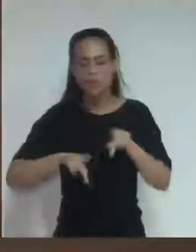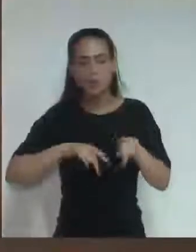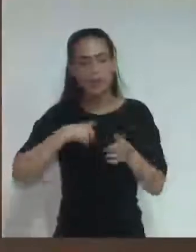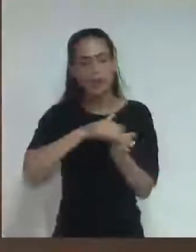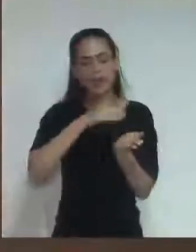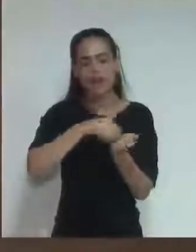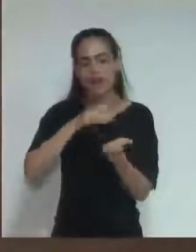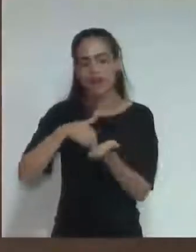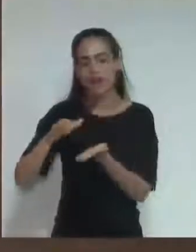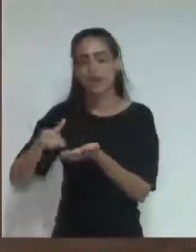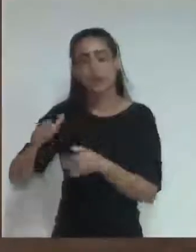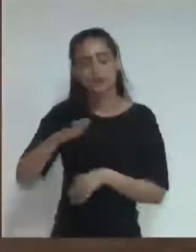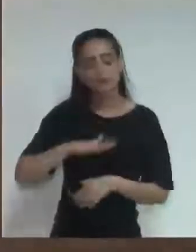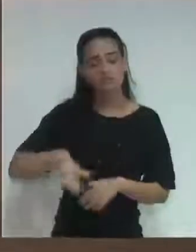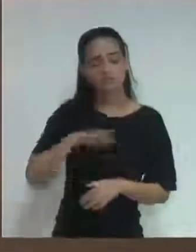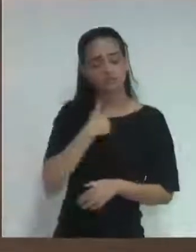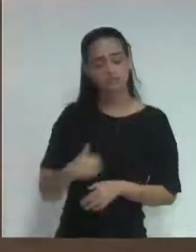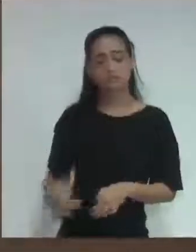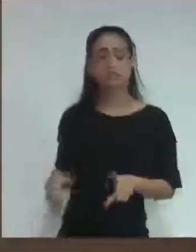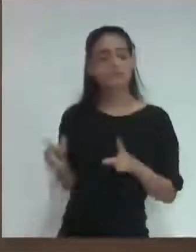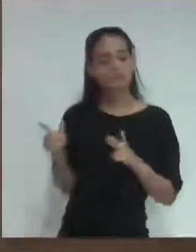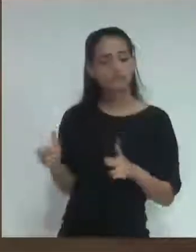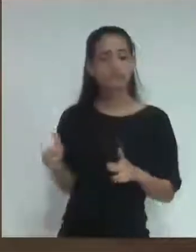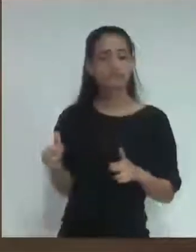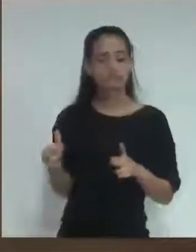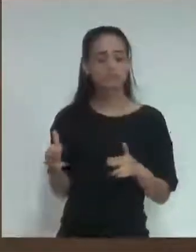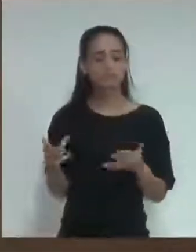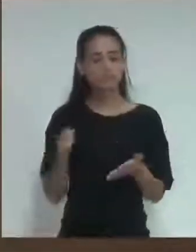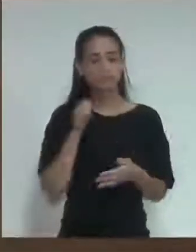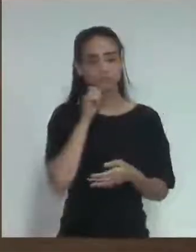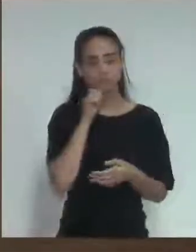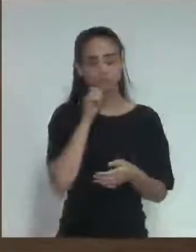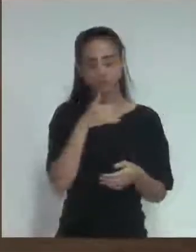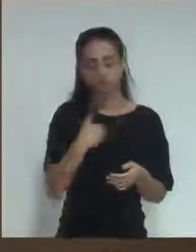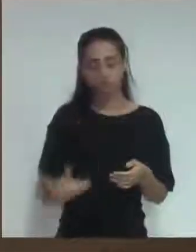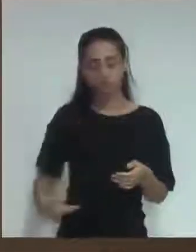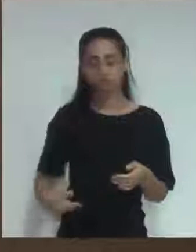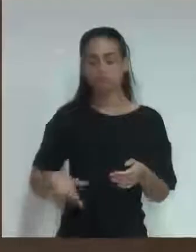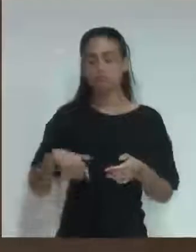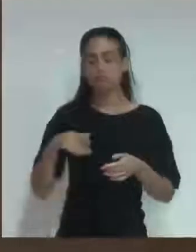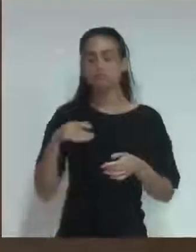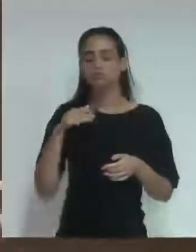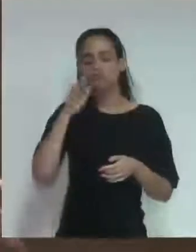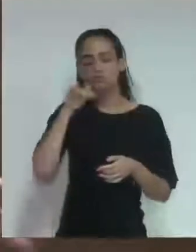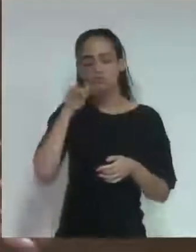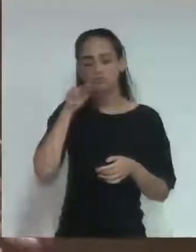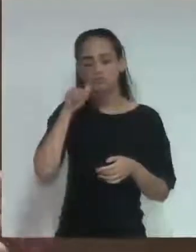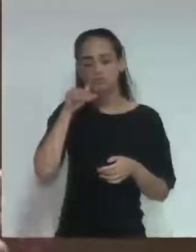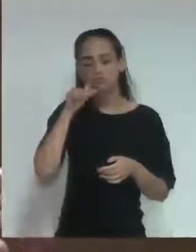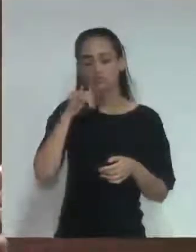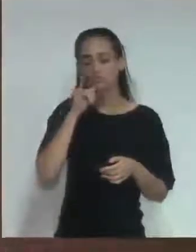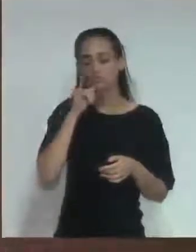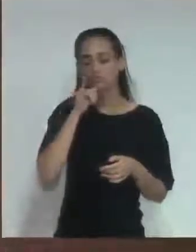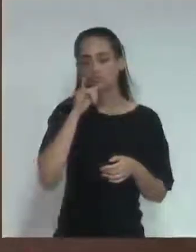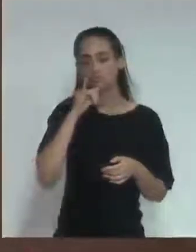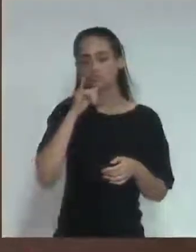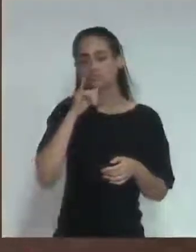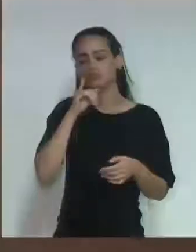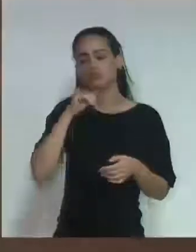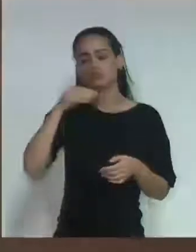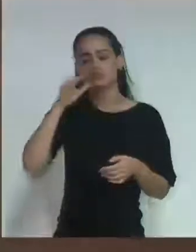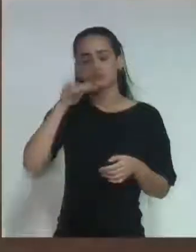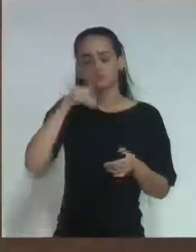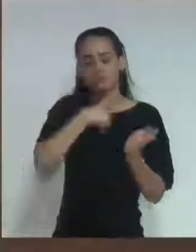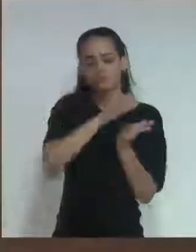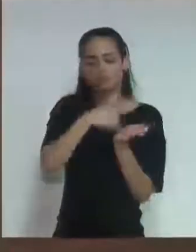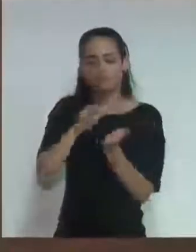área pública, mas na área pública a gente consegue pegar e falar, não, vamos reduzir pela metade o quadro de funcionários. Não consegue, não é possível. Ah,